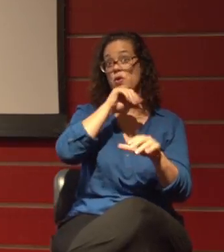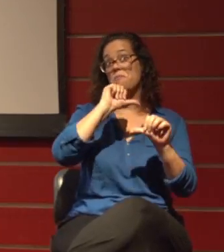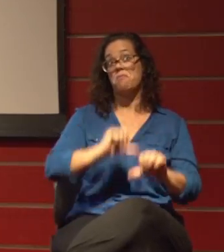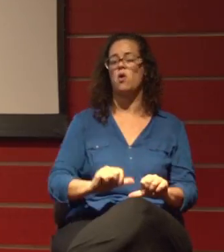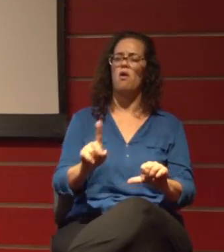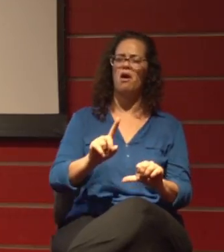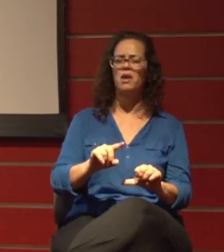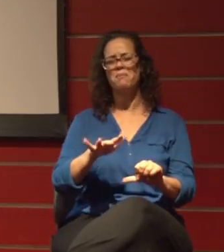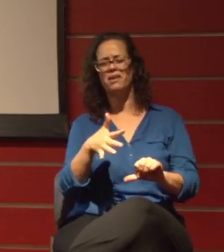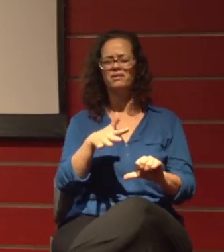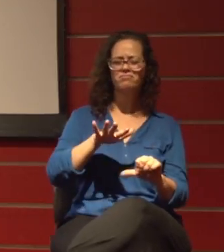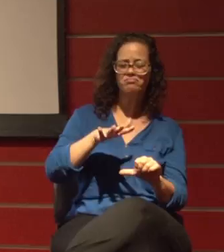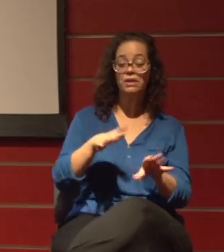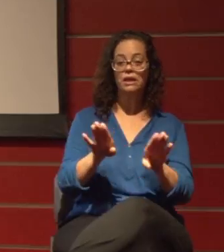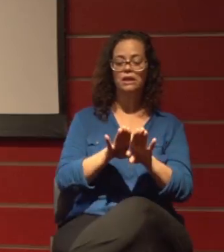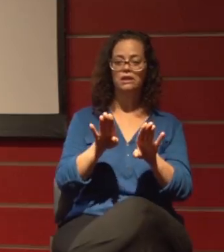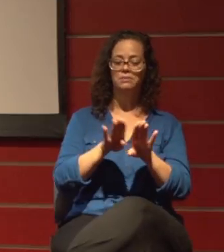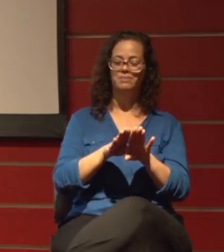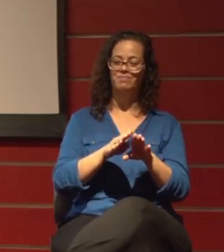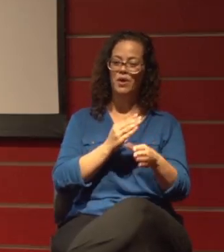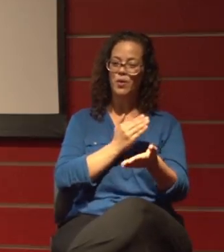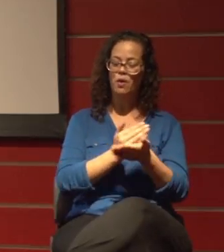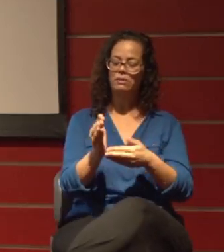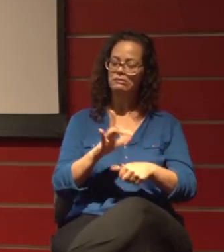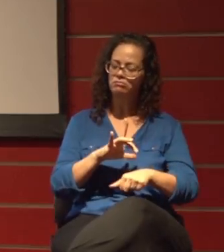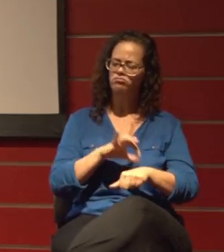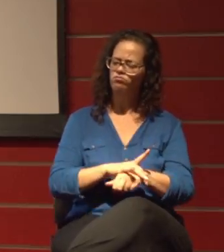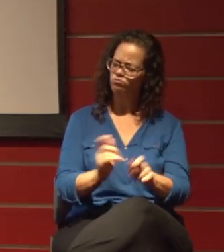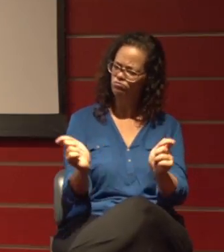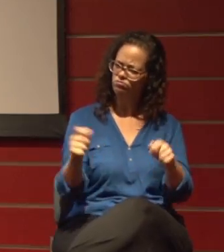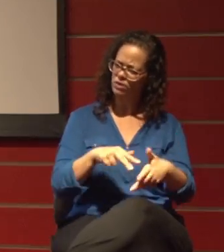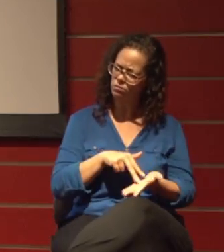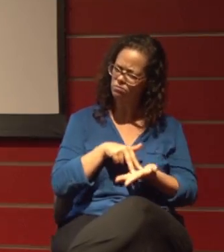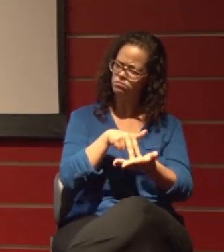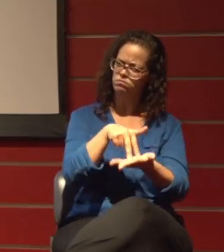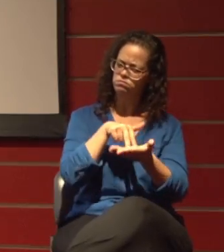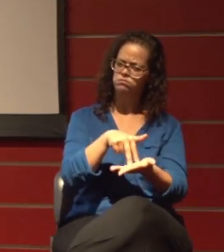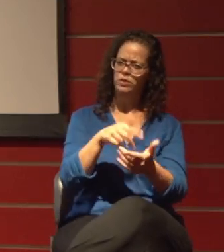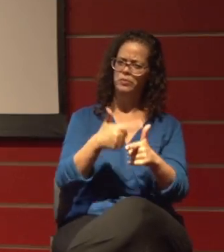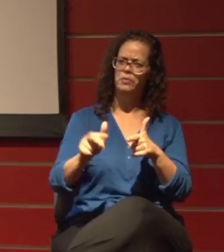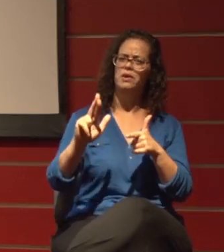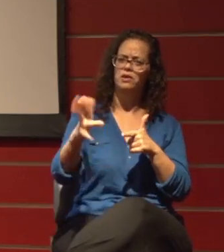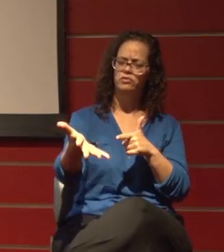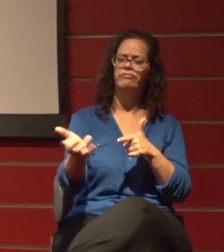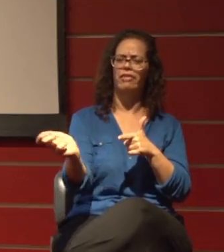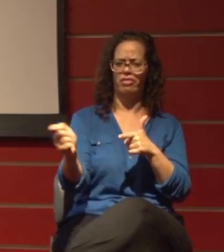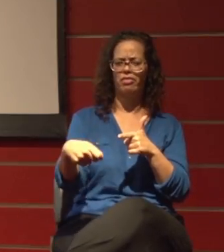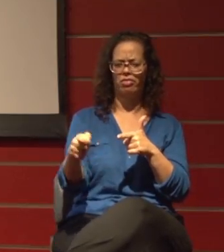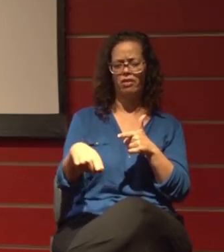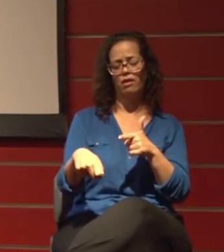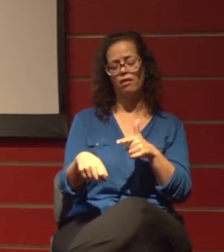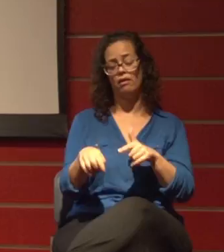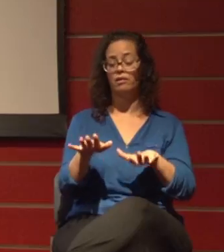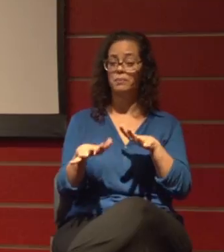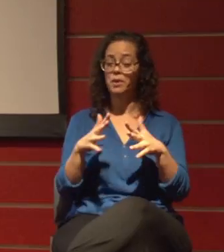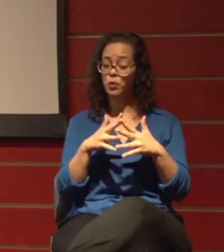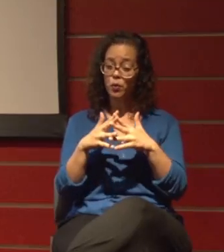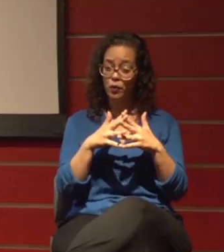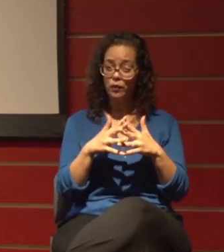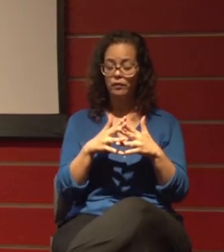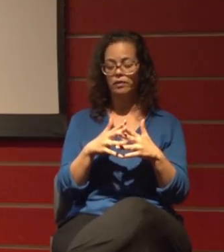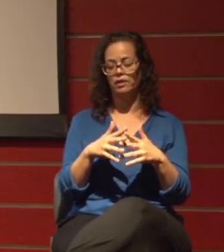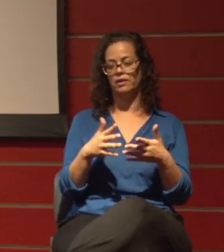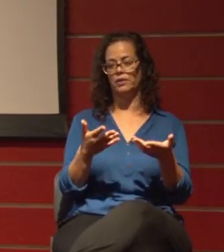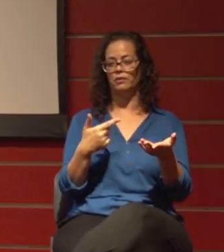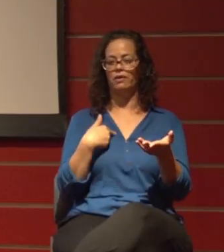pareciam e adquire criança em superá-las tendo algum tipo de ganho em relação a algum tipo de conflito um respiro